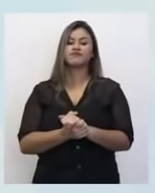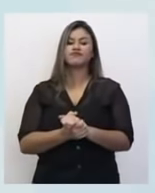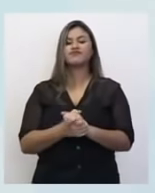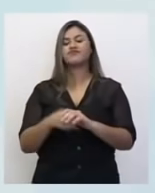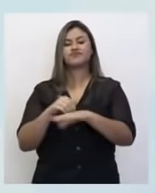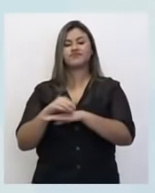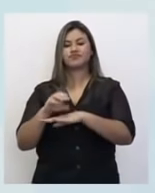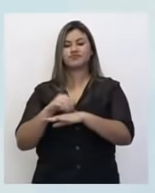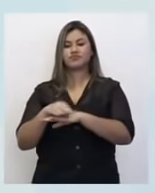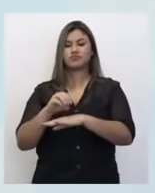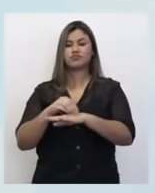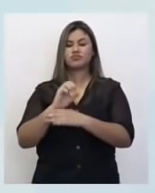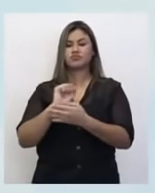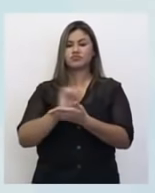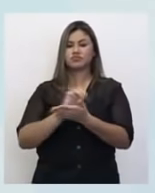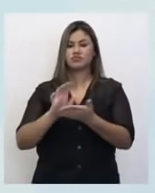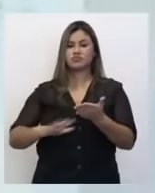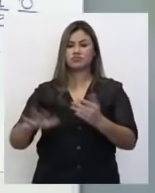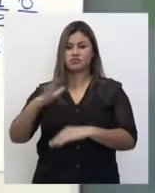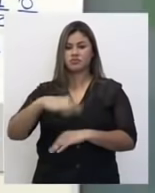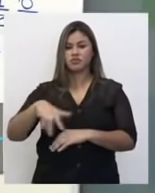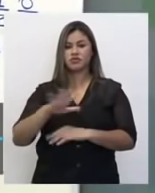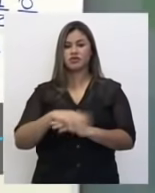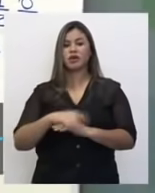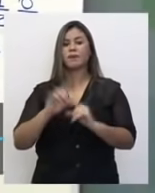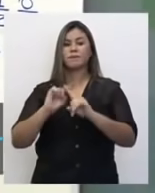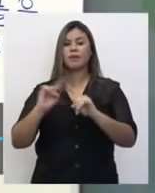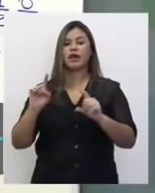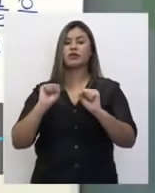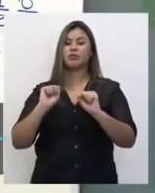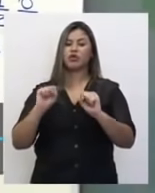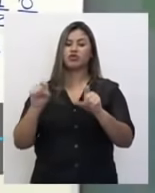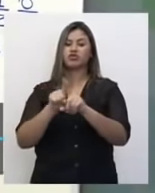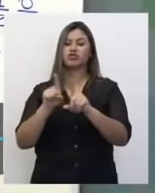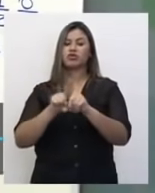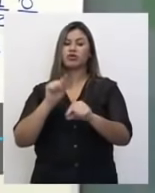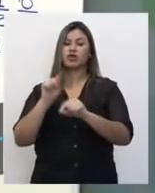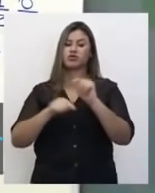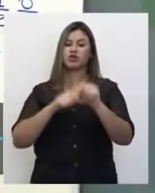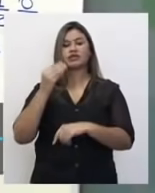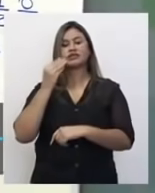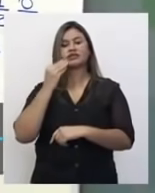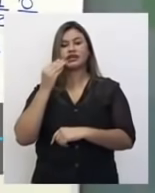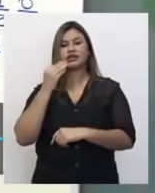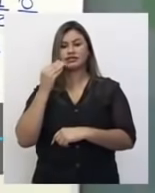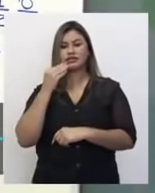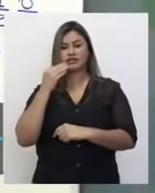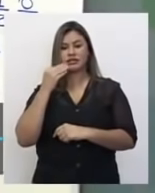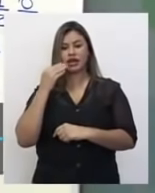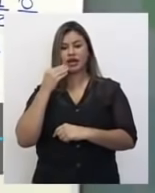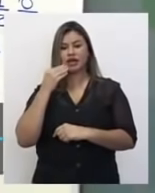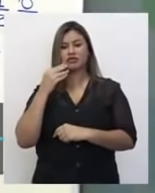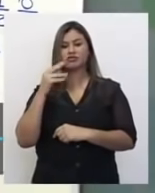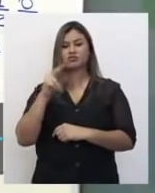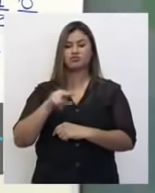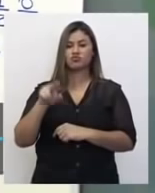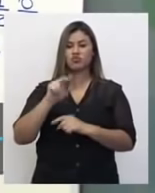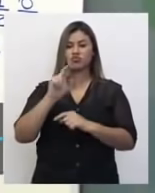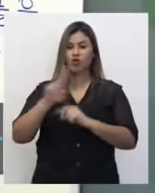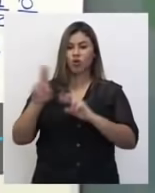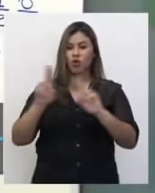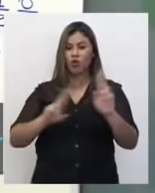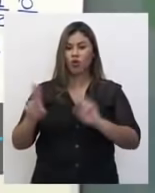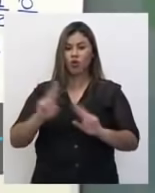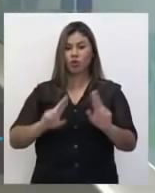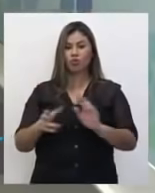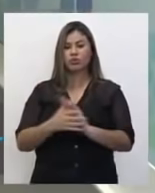sugestão de atividade para vocês, mas vocês também podem eh tentar usar isso para escrever o nome de vocês, né?